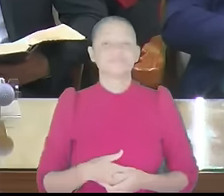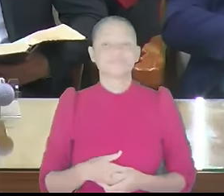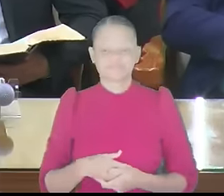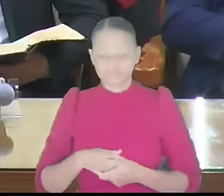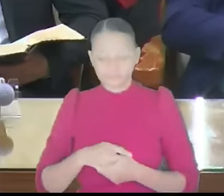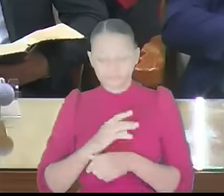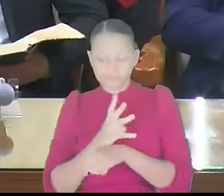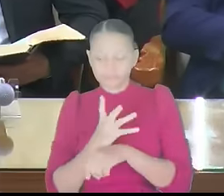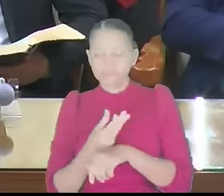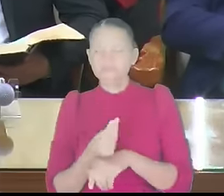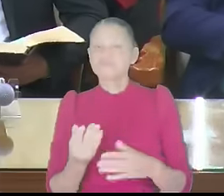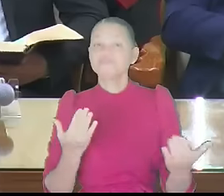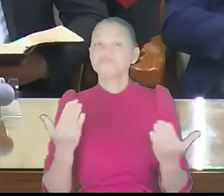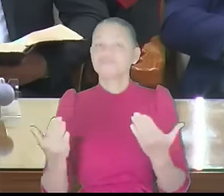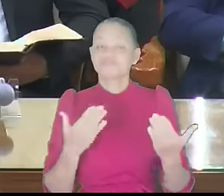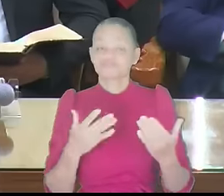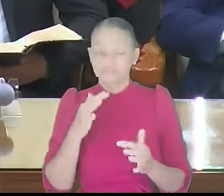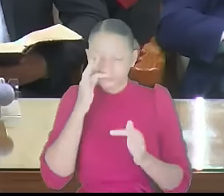é comparada com um jardim.